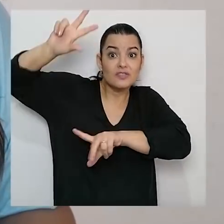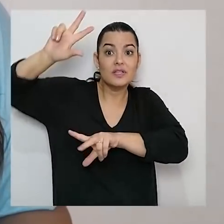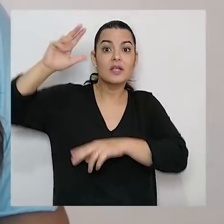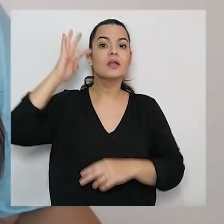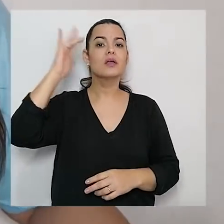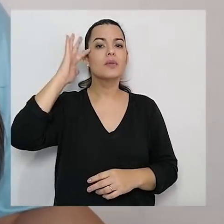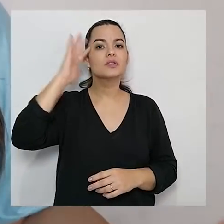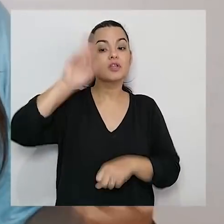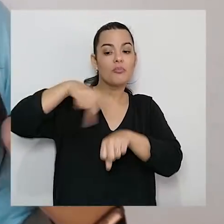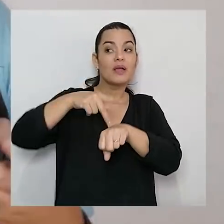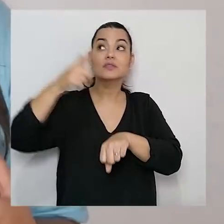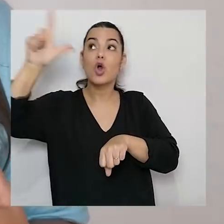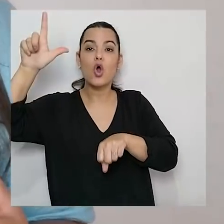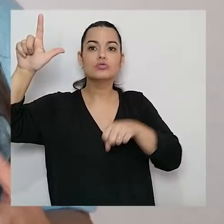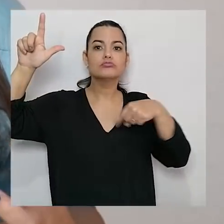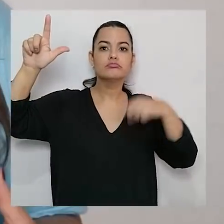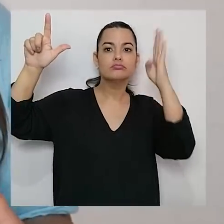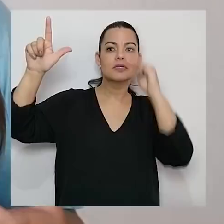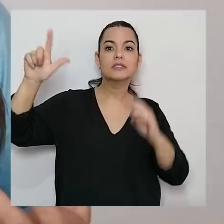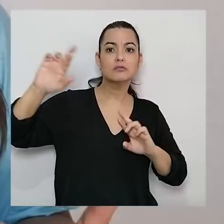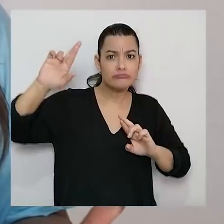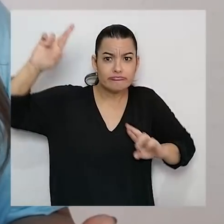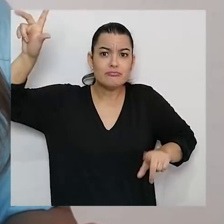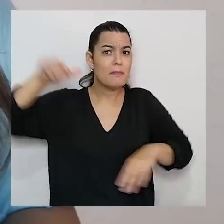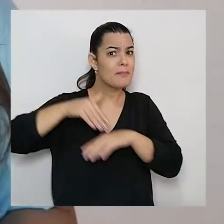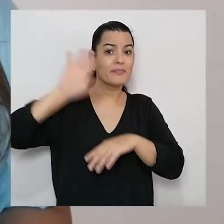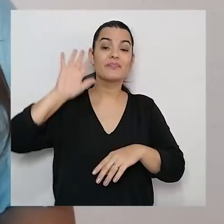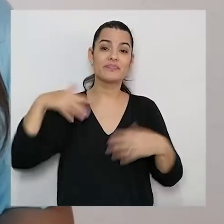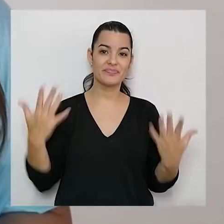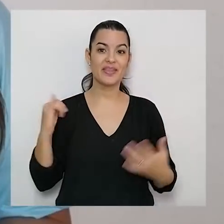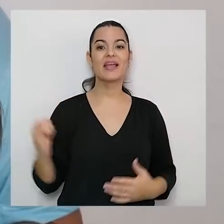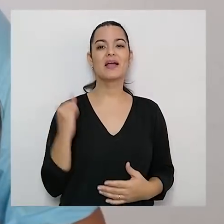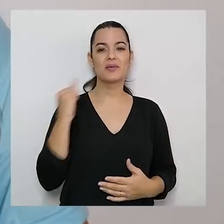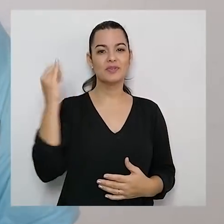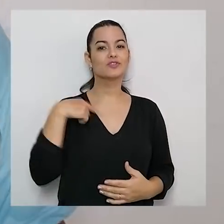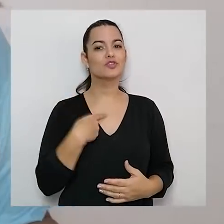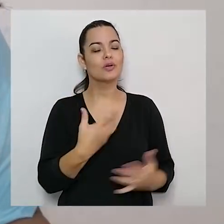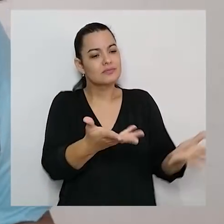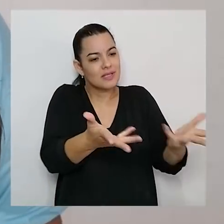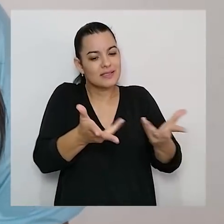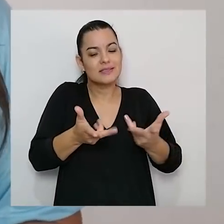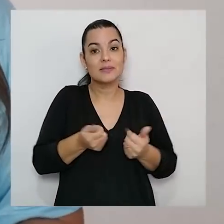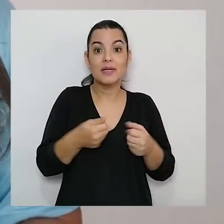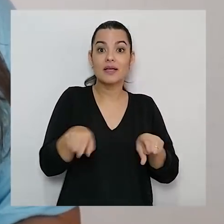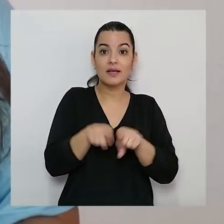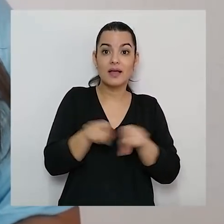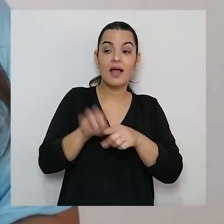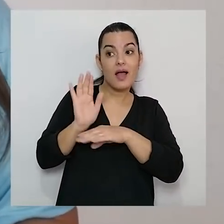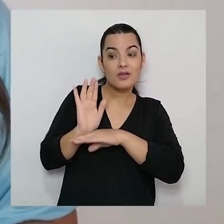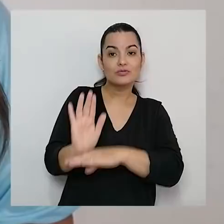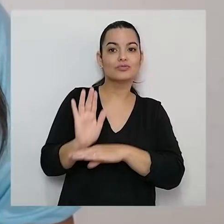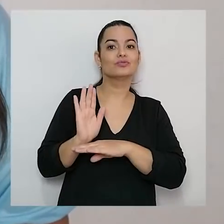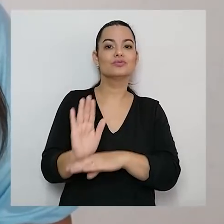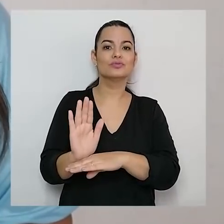muito importante não só acolhermos, como também auxiliarmos na compreensão das coisas que nós